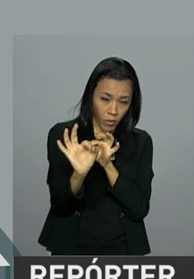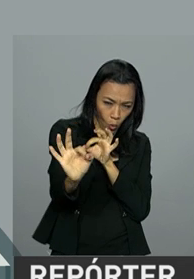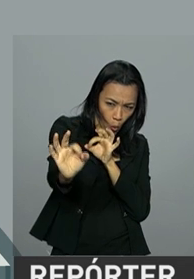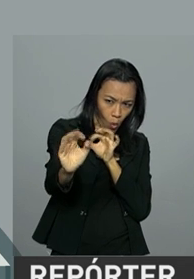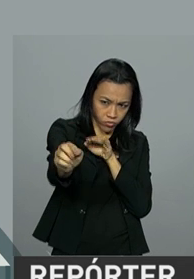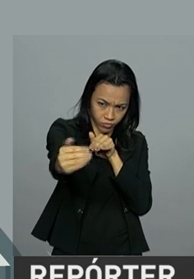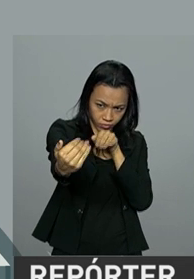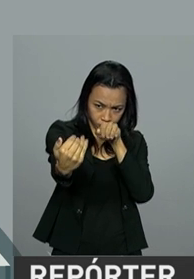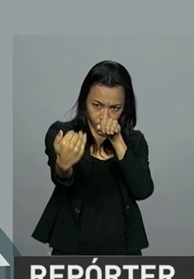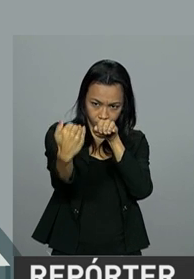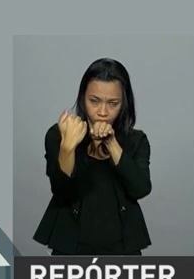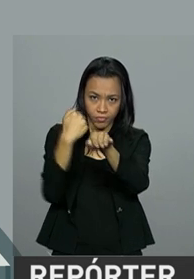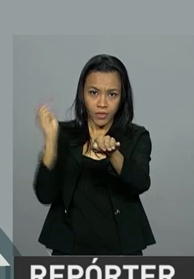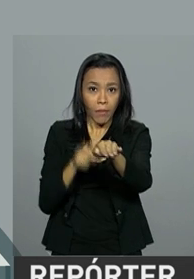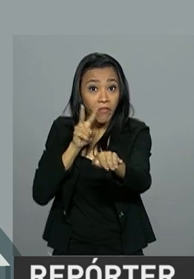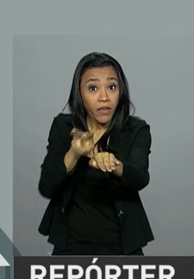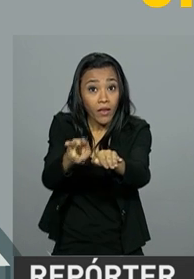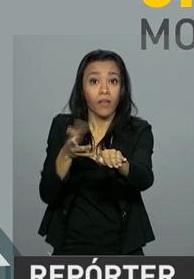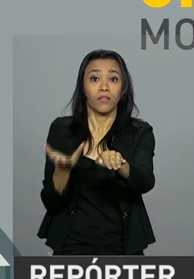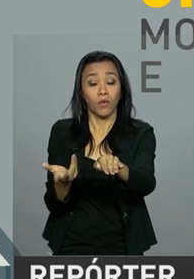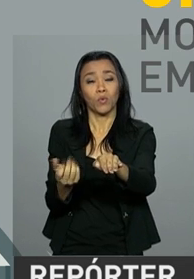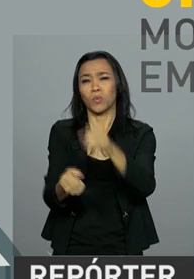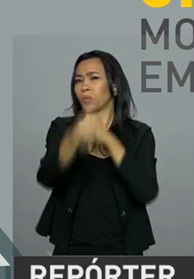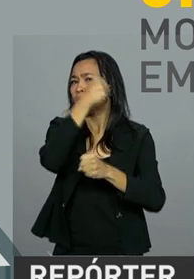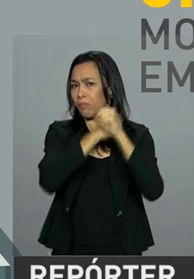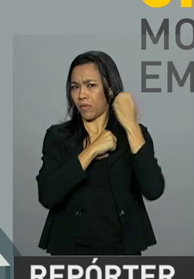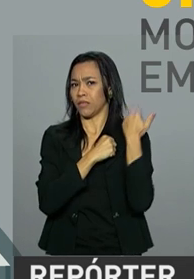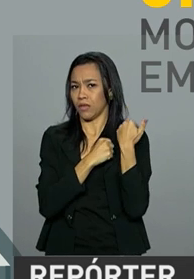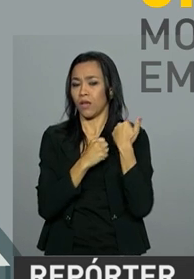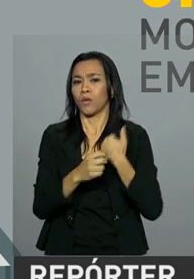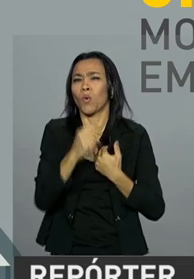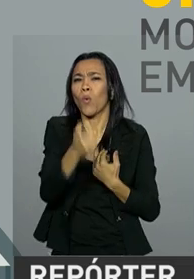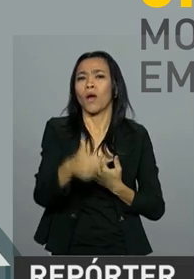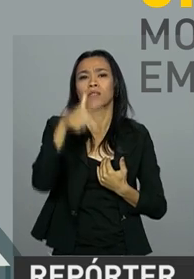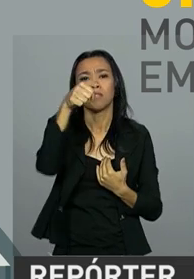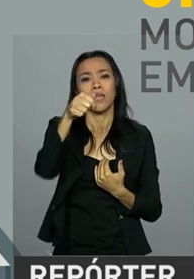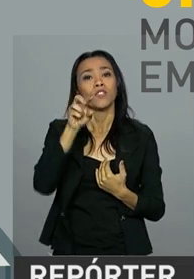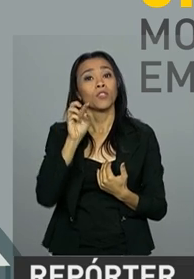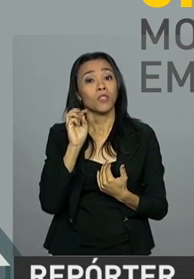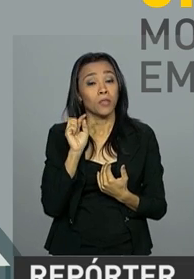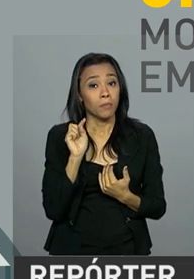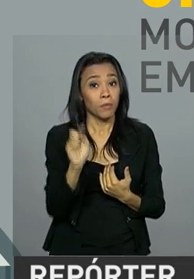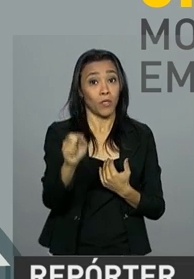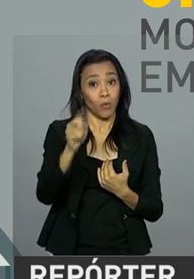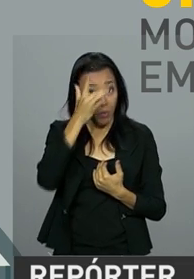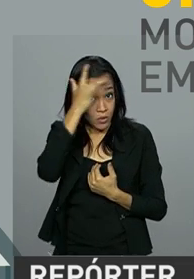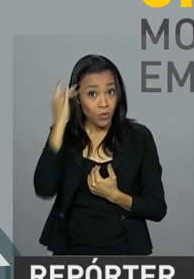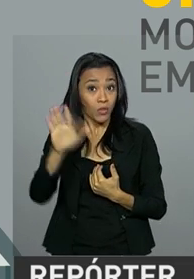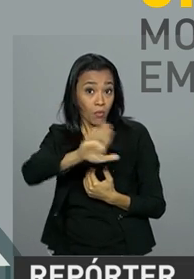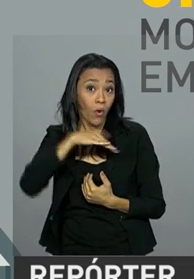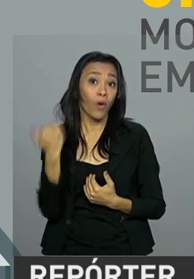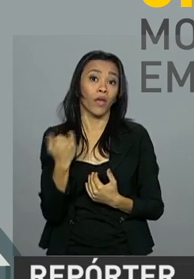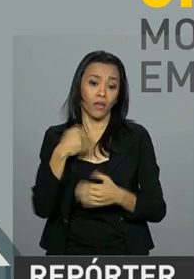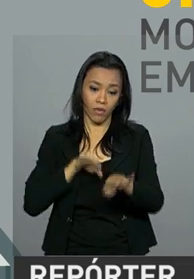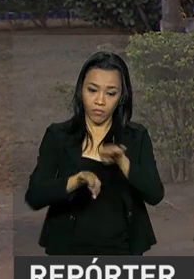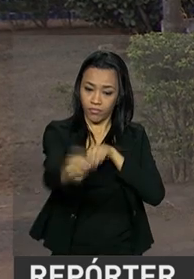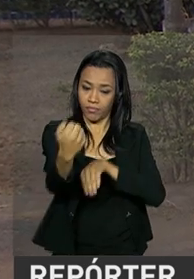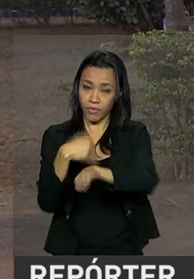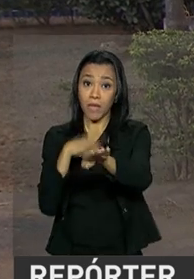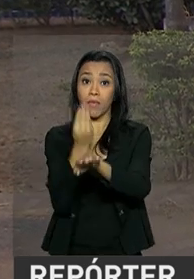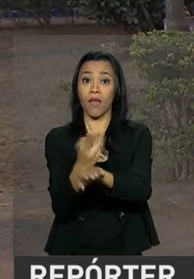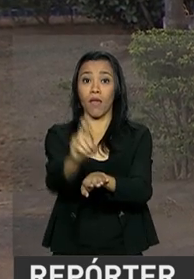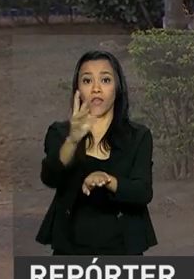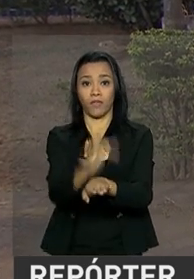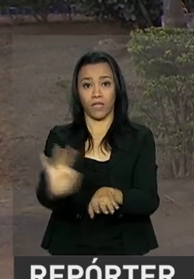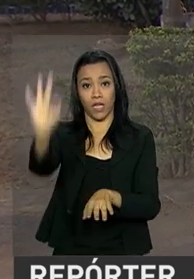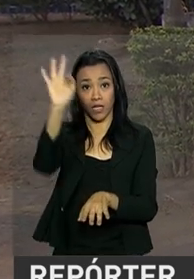sentido contrário só no ano passado quase 7.000 pessoas morreram em acidentes de trânsito em rodovias federais mas